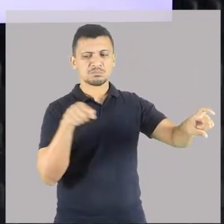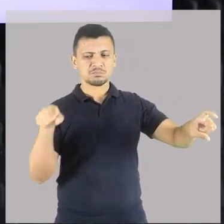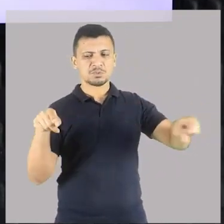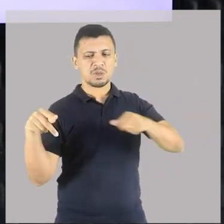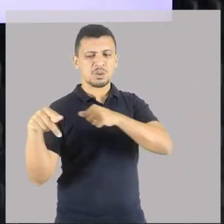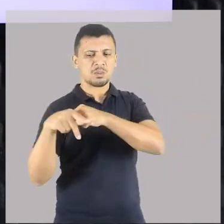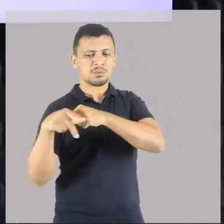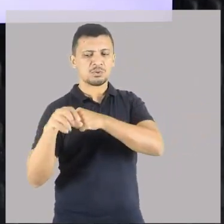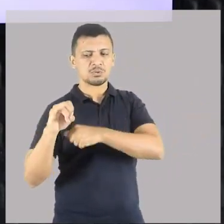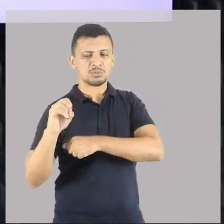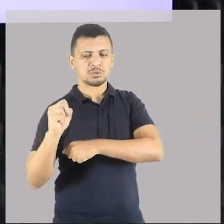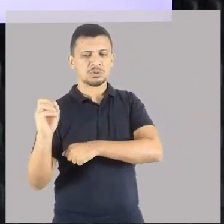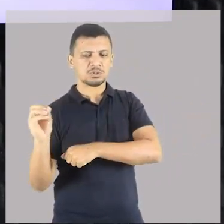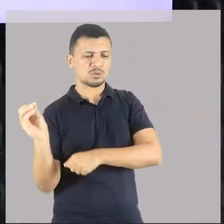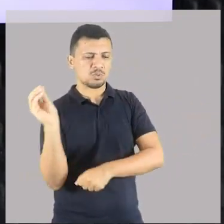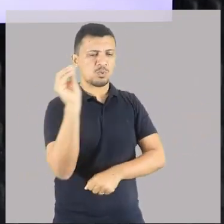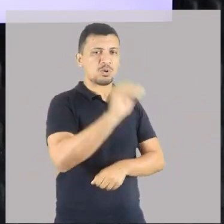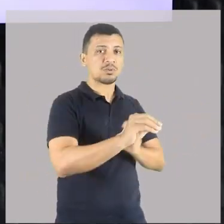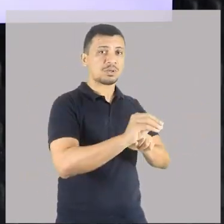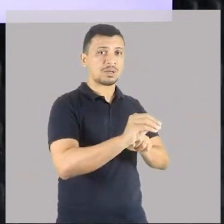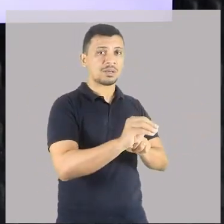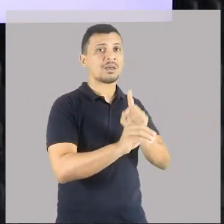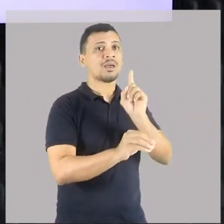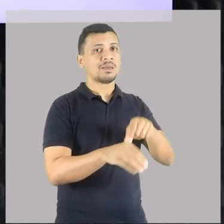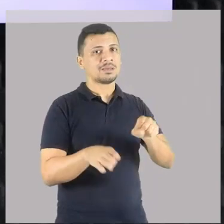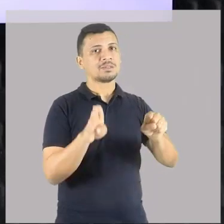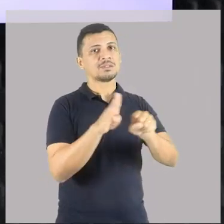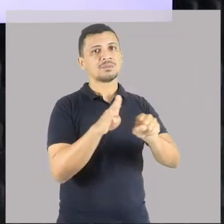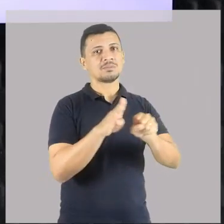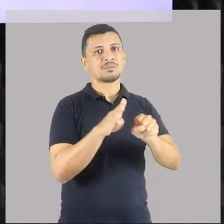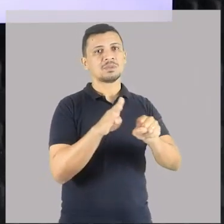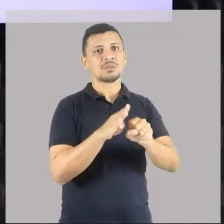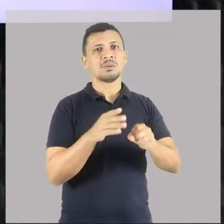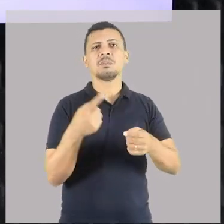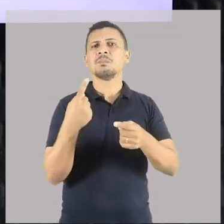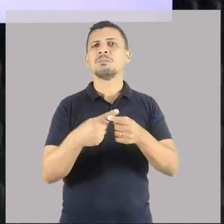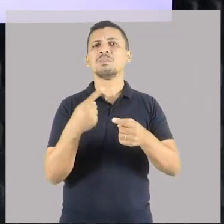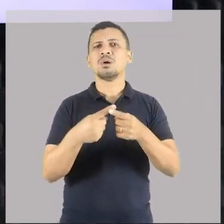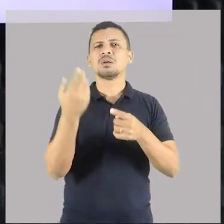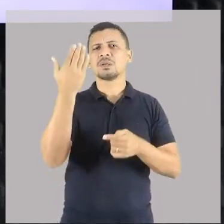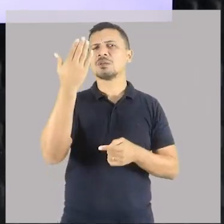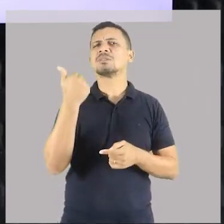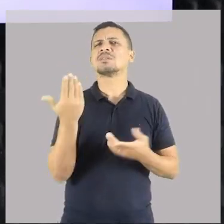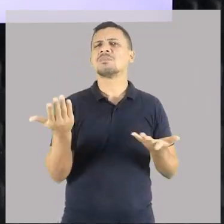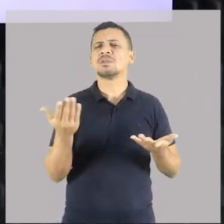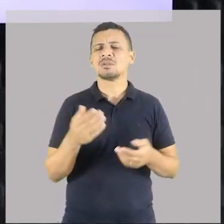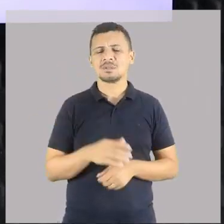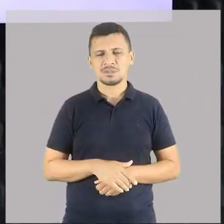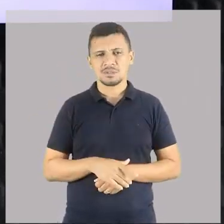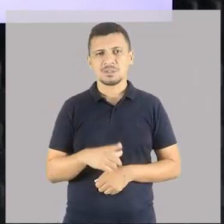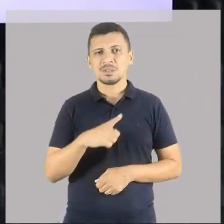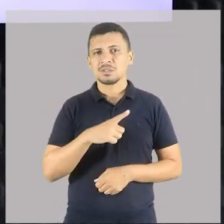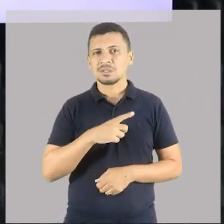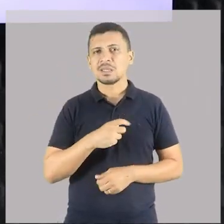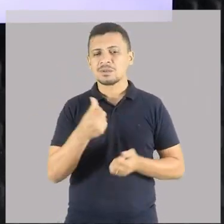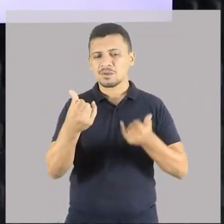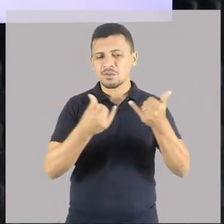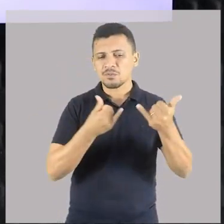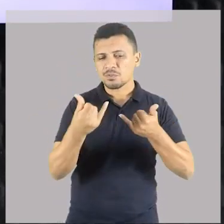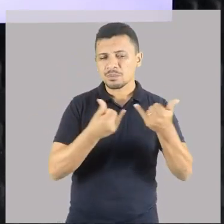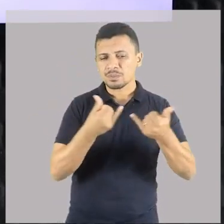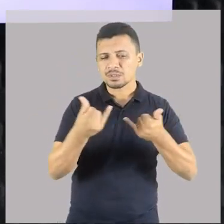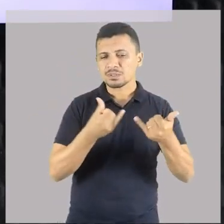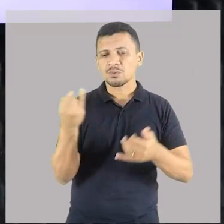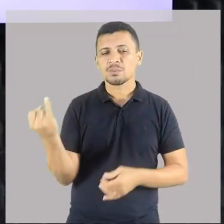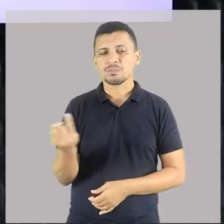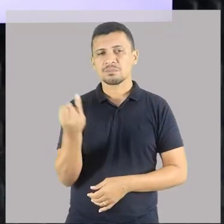pronome isso, ela é substantiva. E por que eu tenho que saber? Porque tem uma informação importante para nós